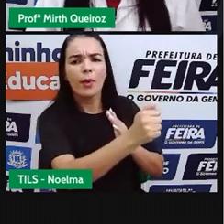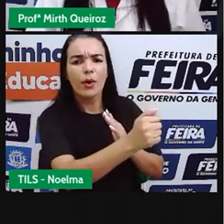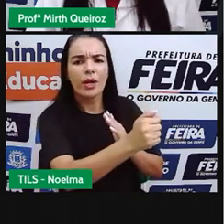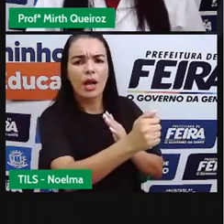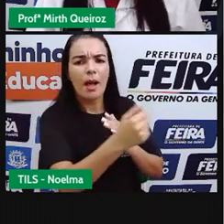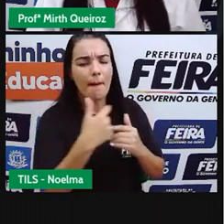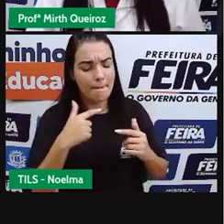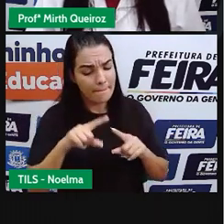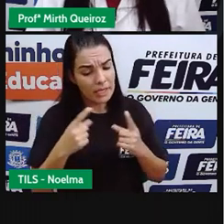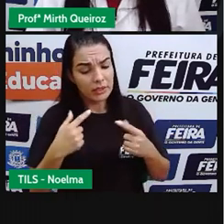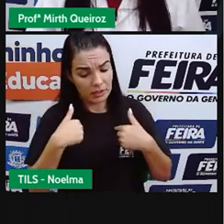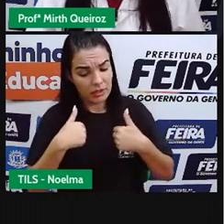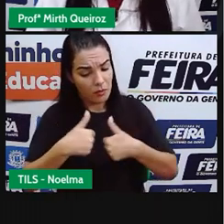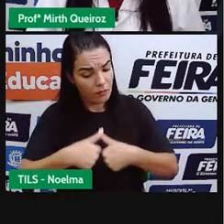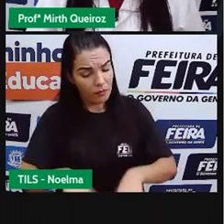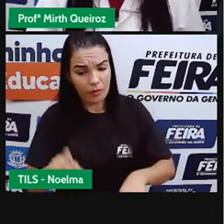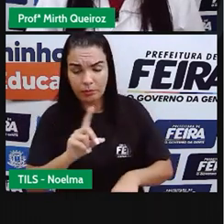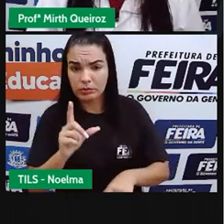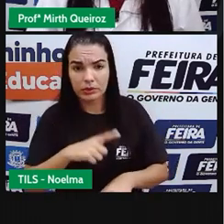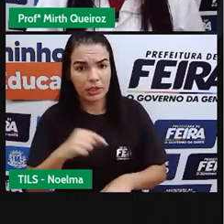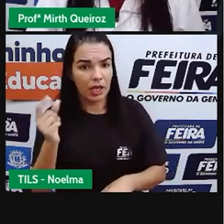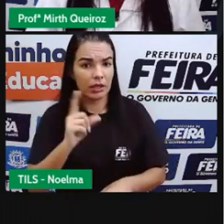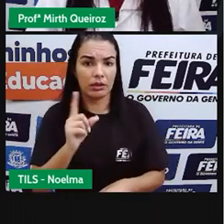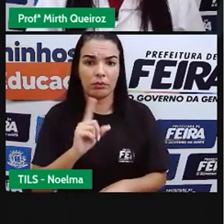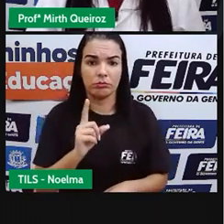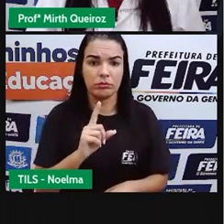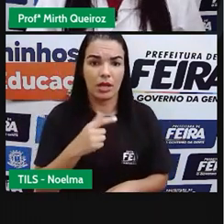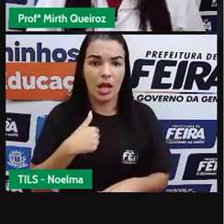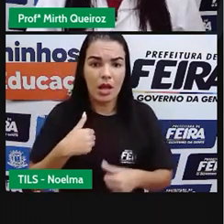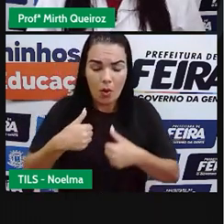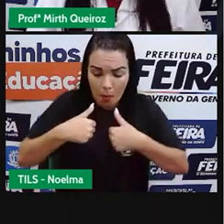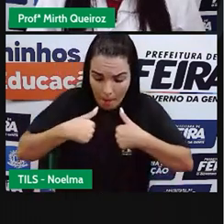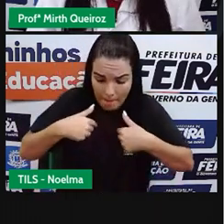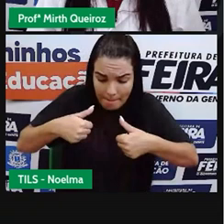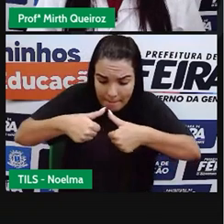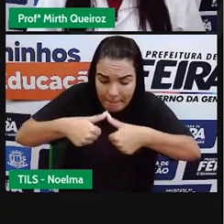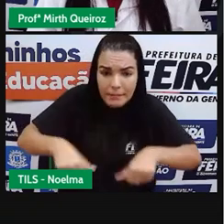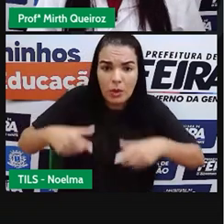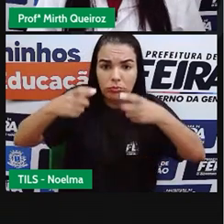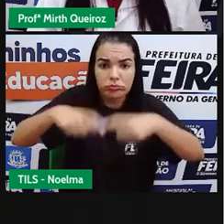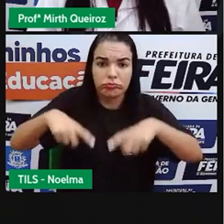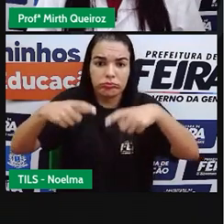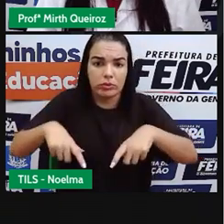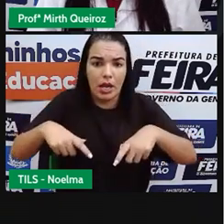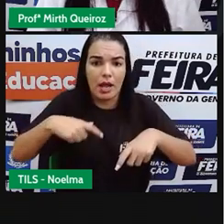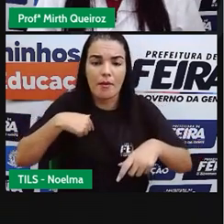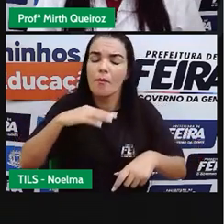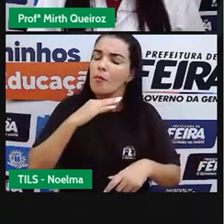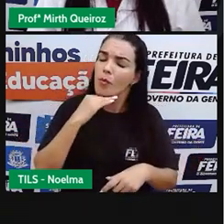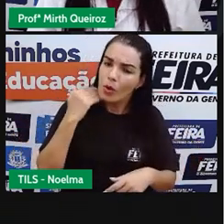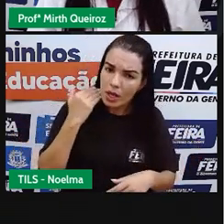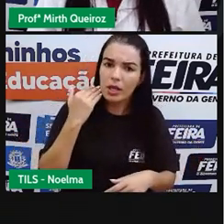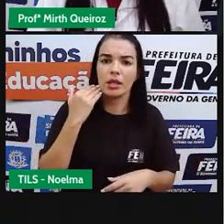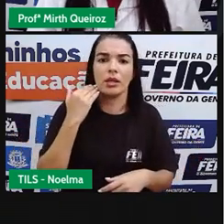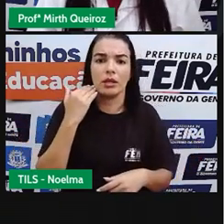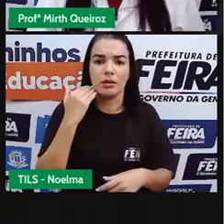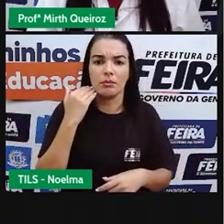embora, mas não vamos sair daqui. Este é nosso lugar e onde